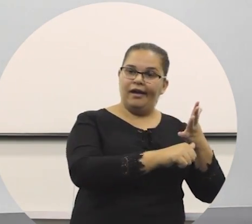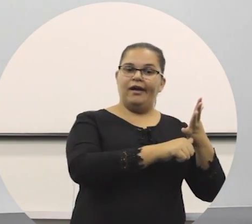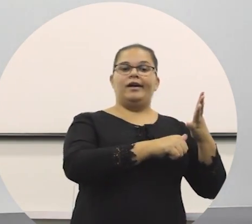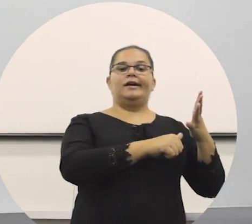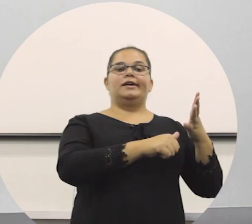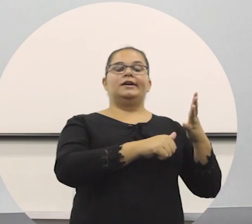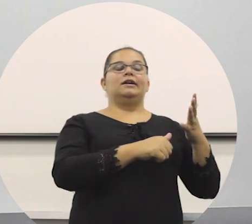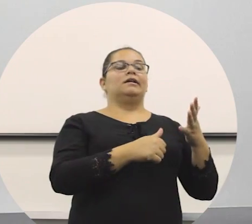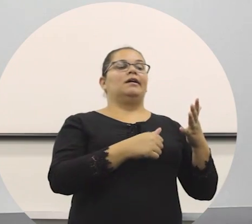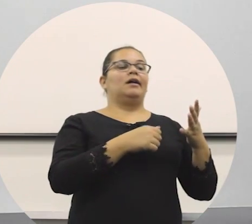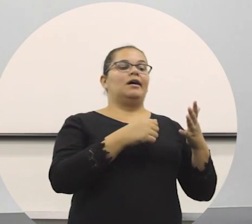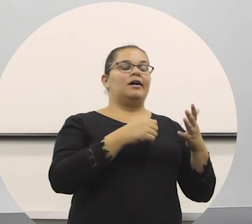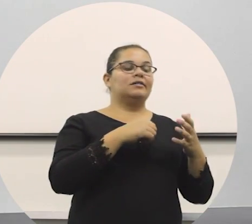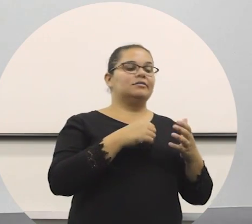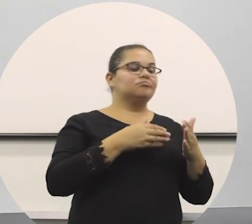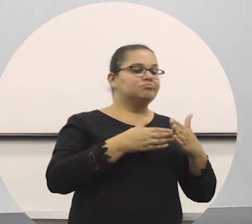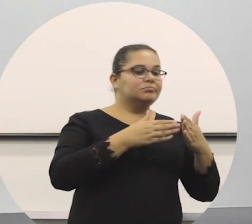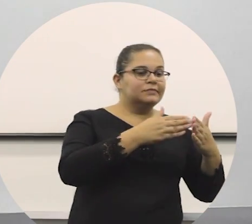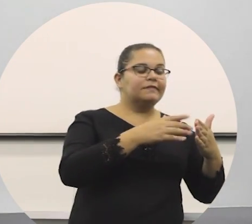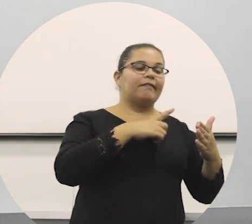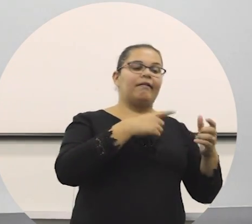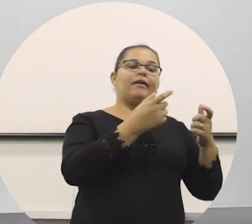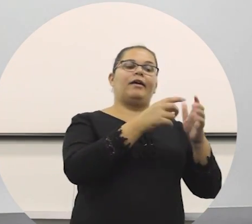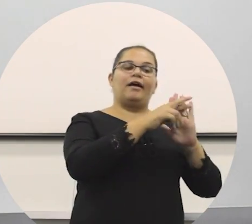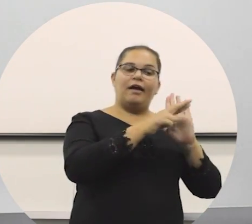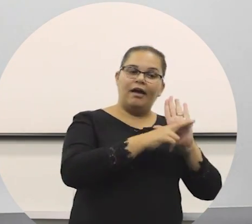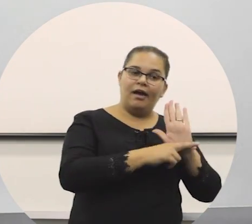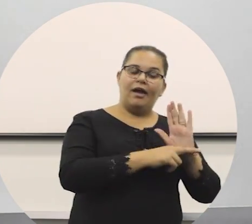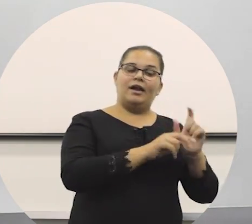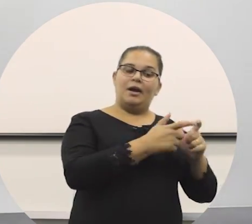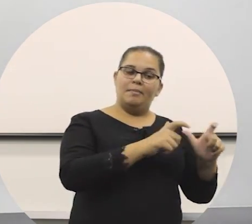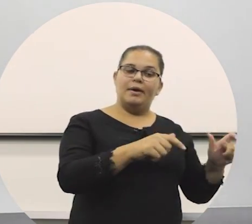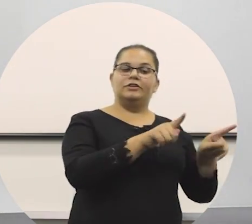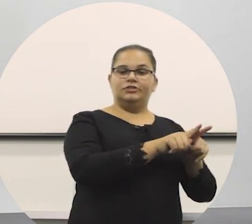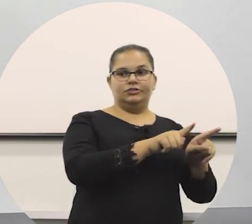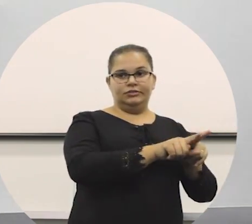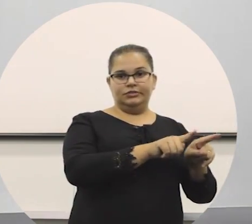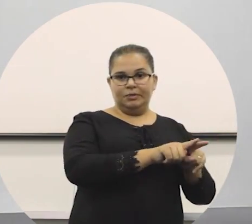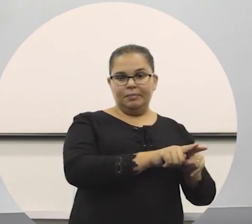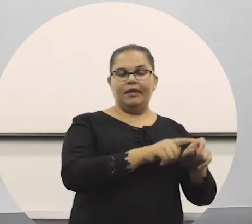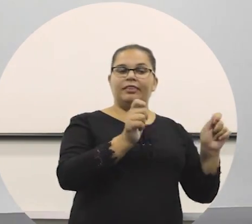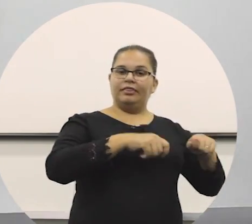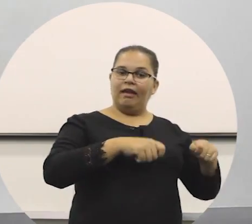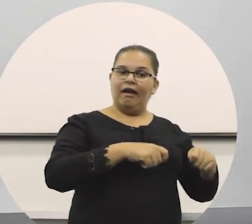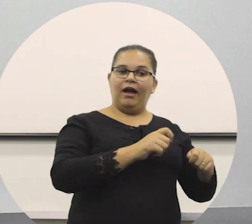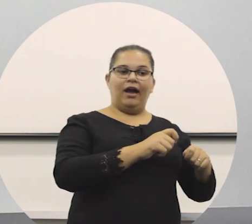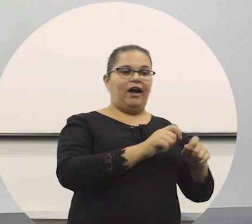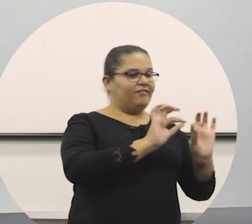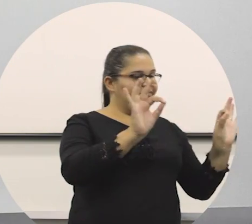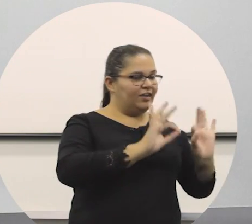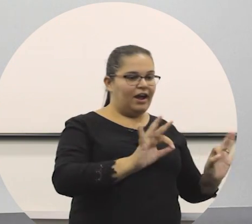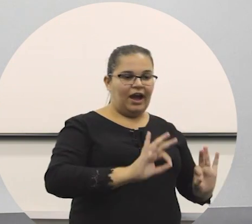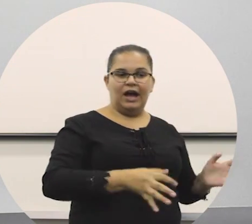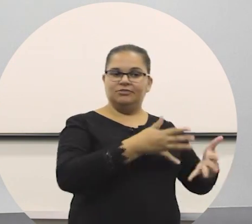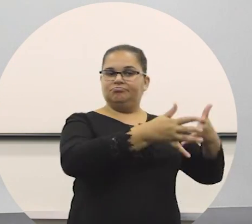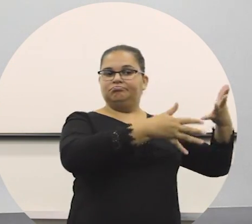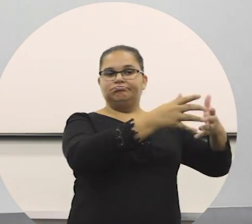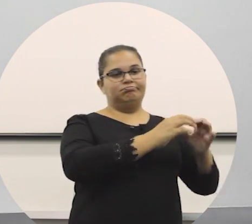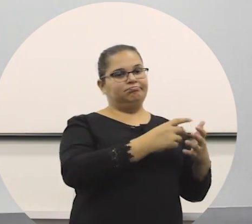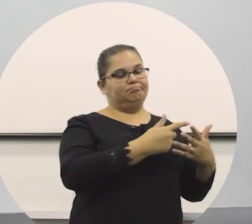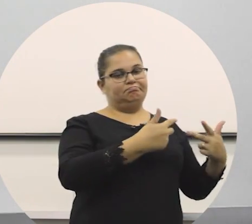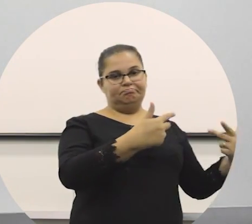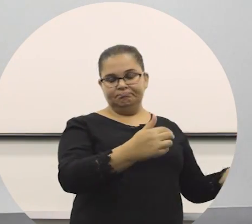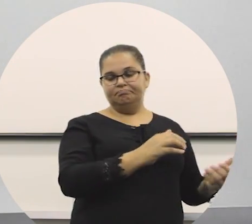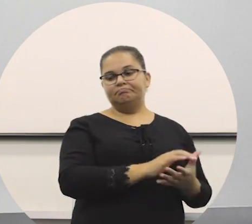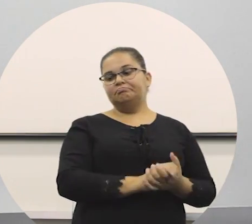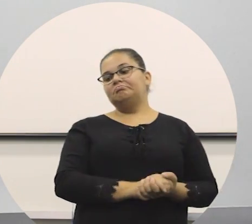de traços, um número finito de regras gramaticais, e também nós podemos formar infinitas frases na língua de sinais,